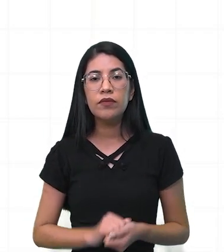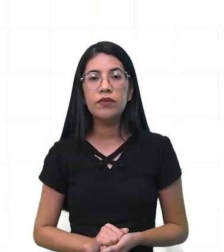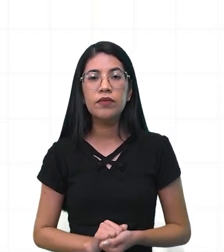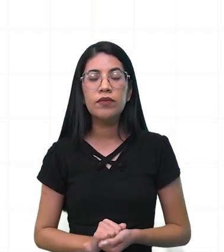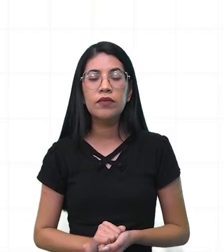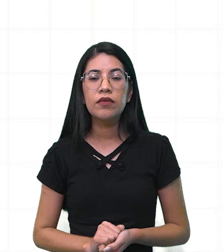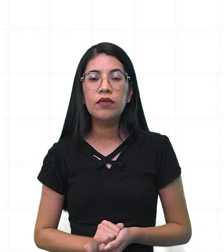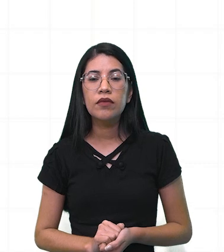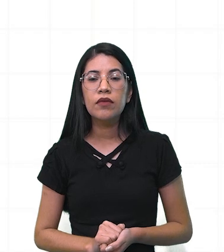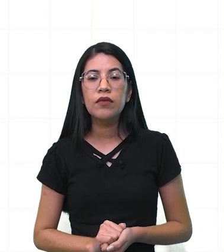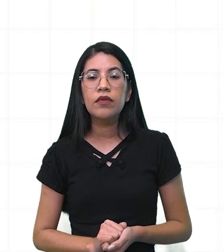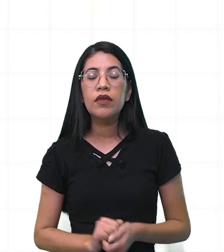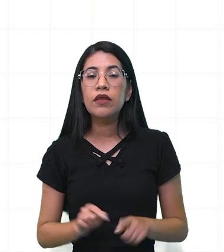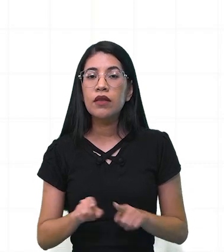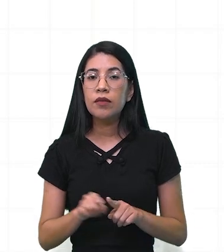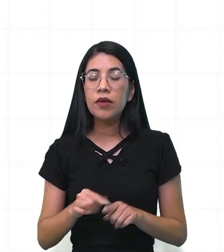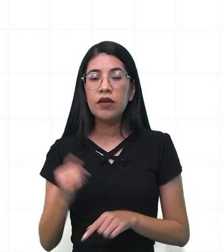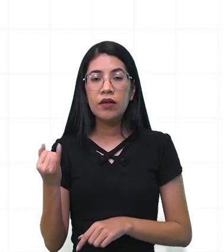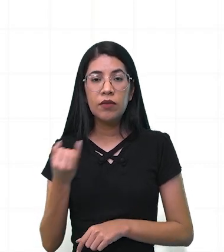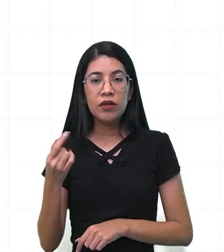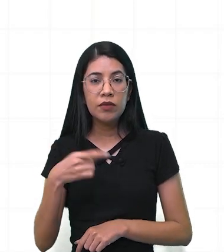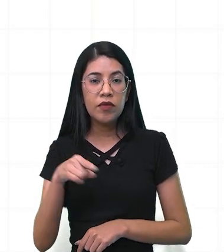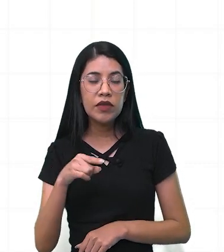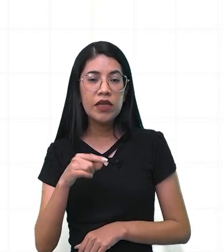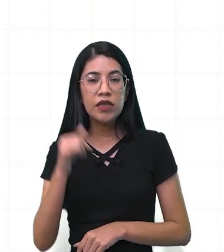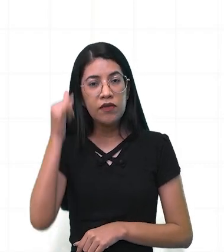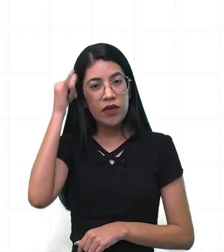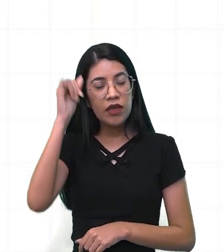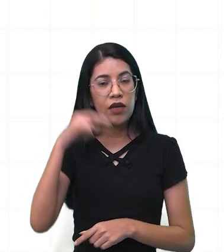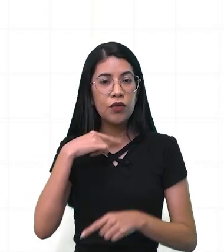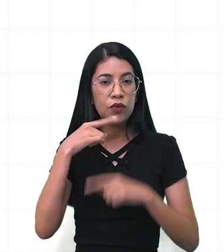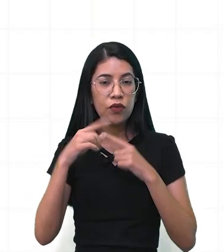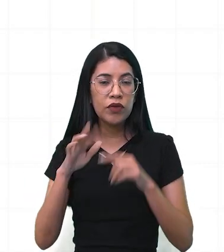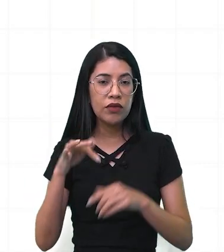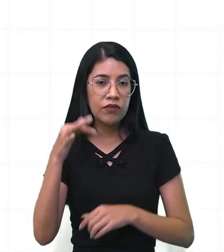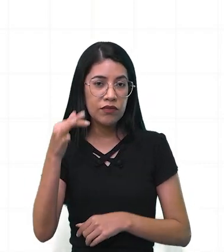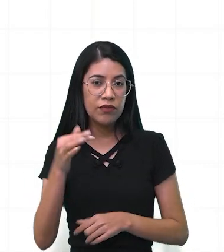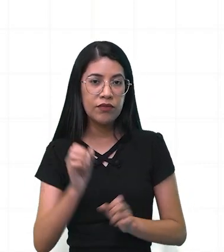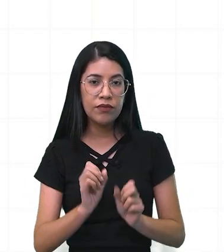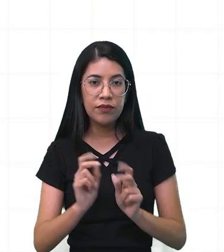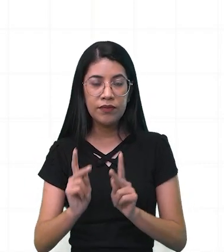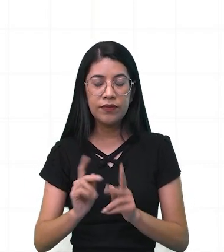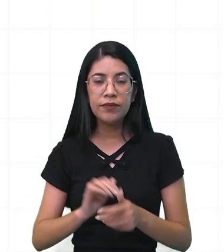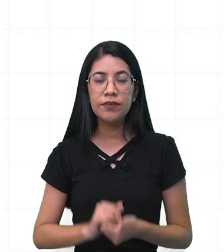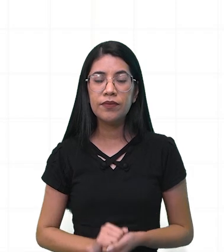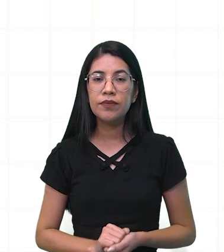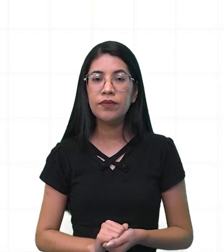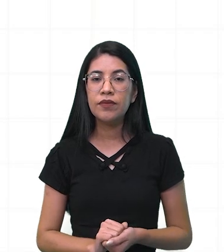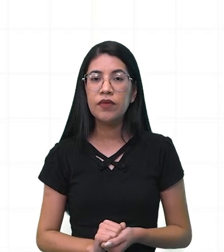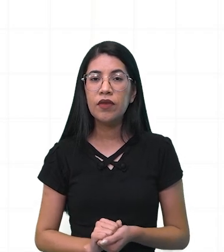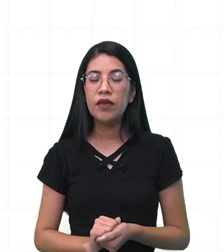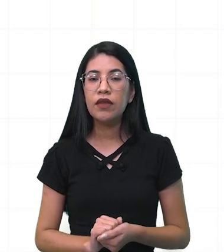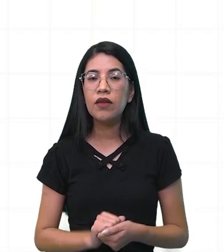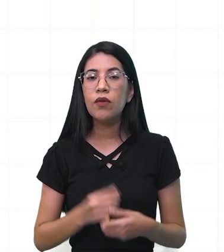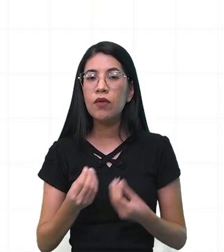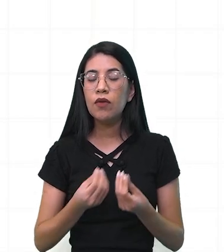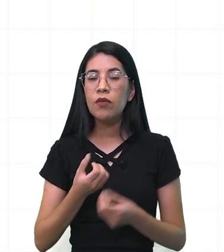Porque isso é muito importante para que vocês não venham ter dúvidas mais à frente, tá? Então, o quadrado de um